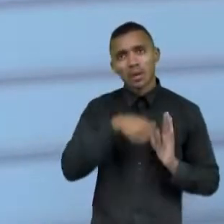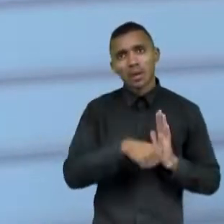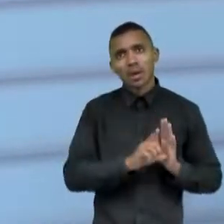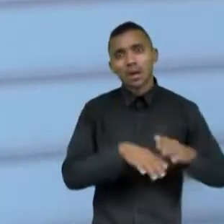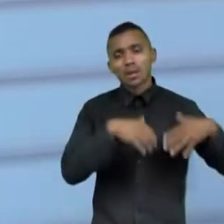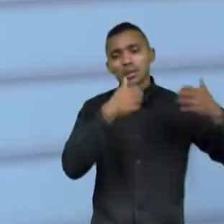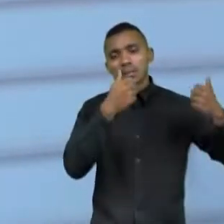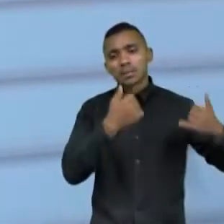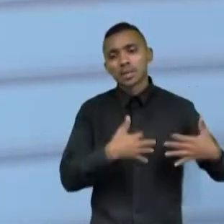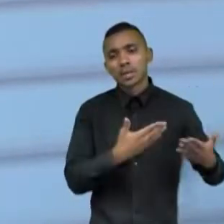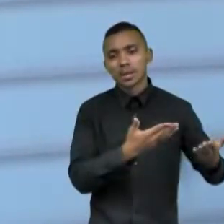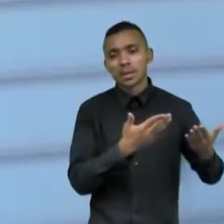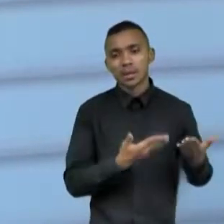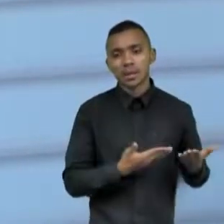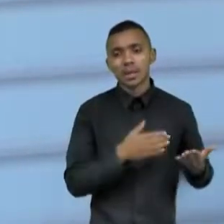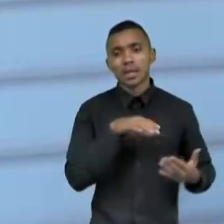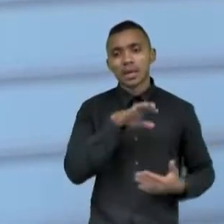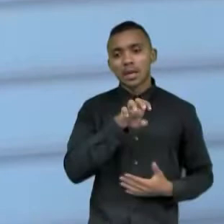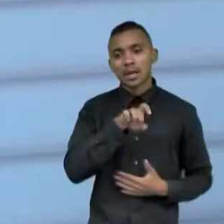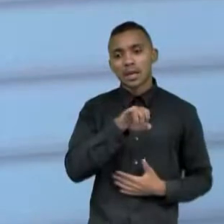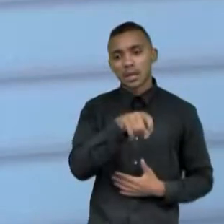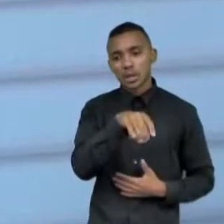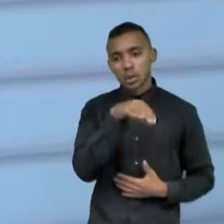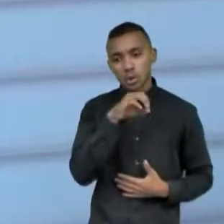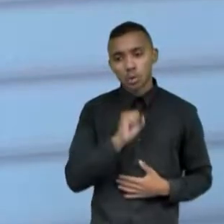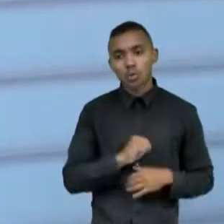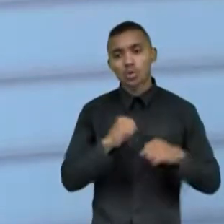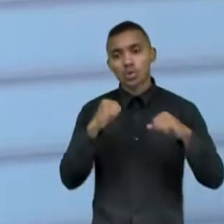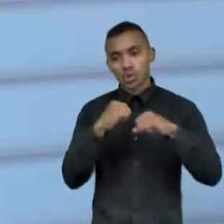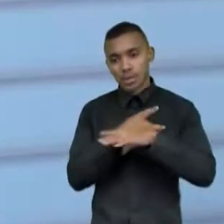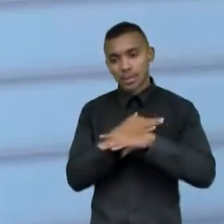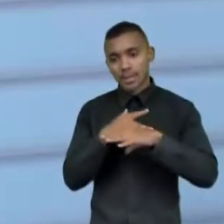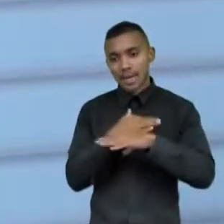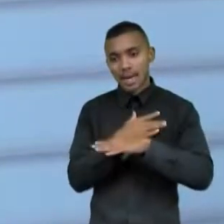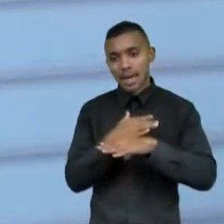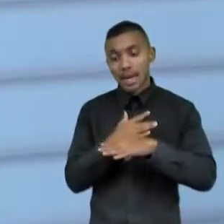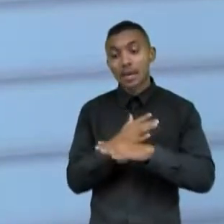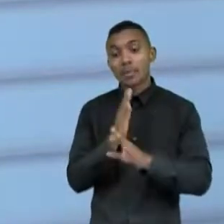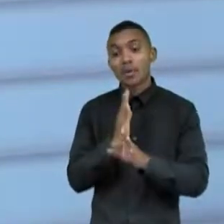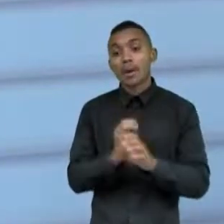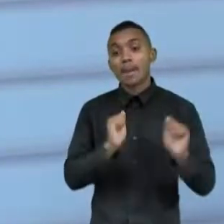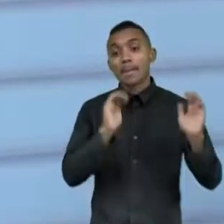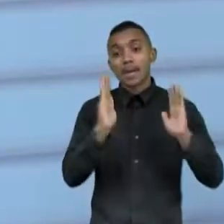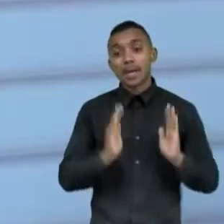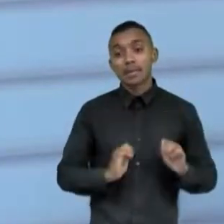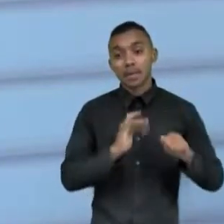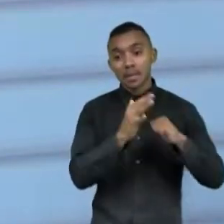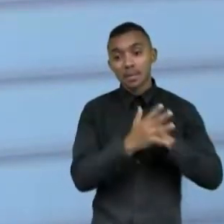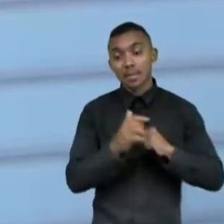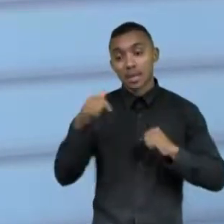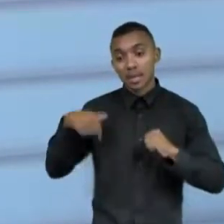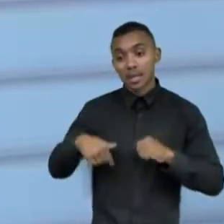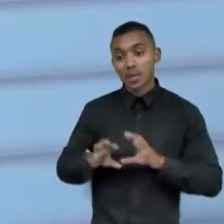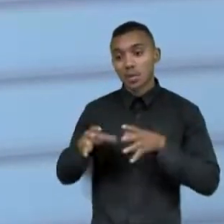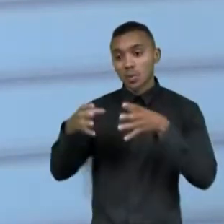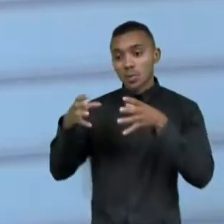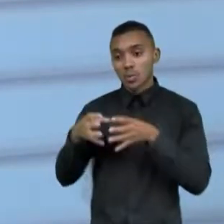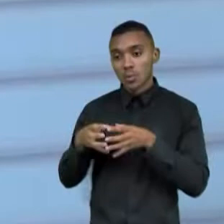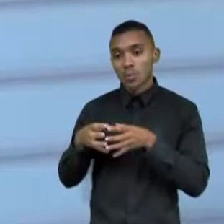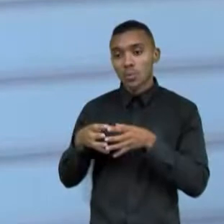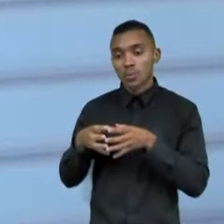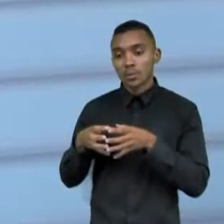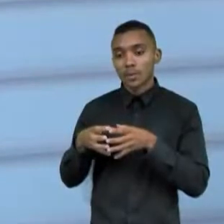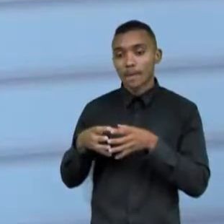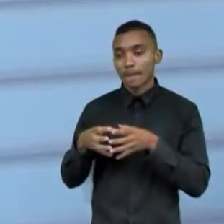do eixo cidade, né? E aí colocar aqui o Fretito, durante a pandemia, o escritório Fretito atuou muito no combate aos despejos